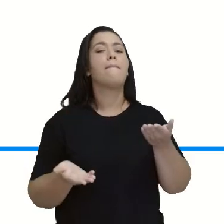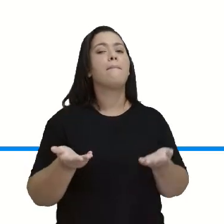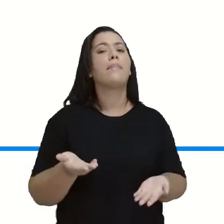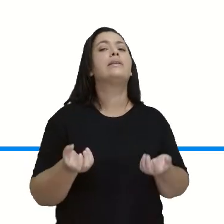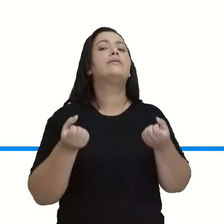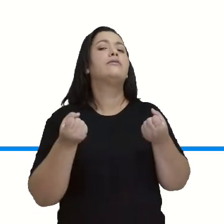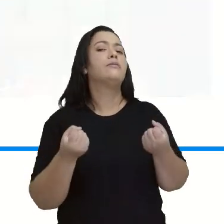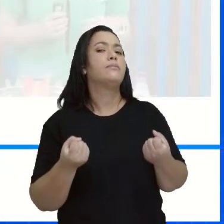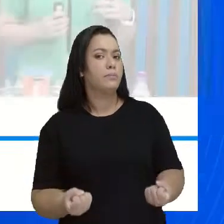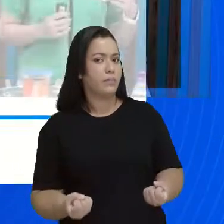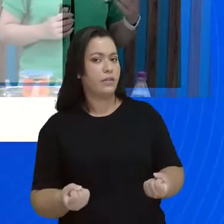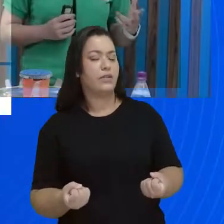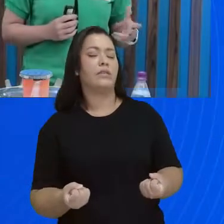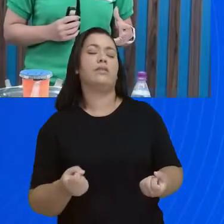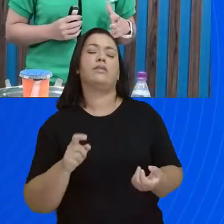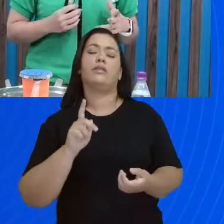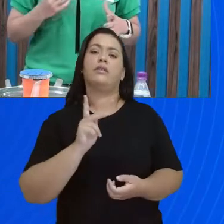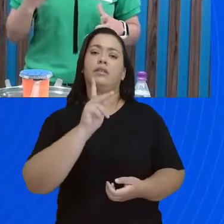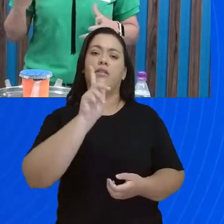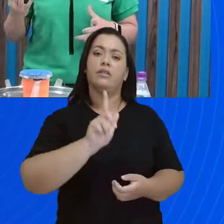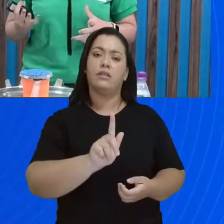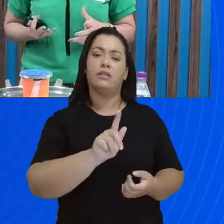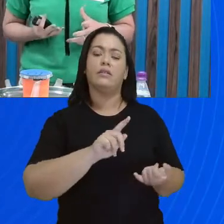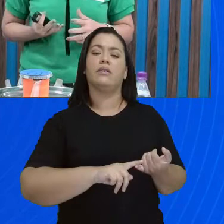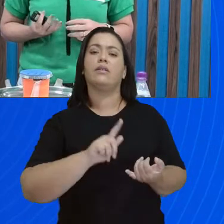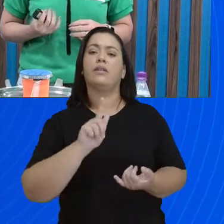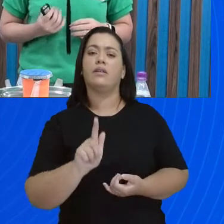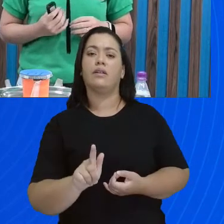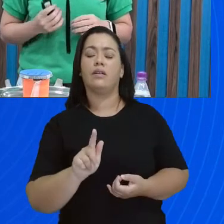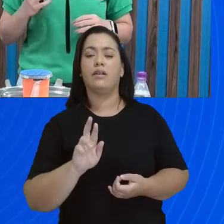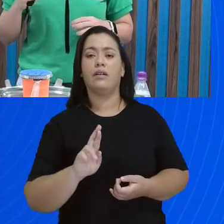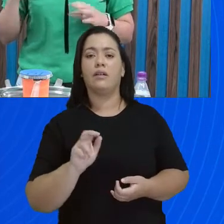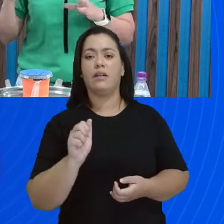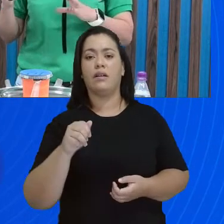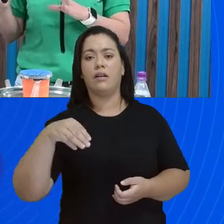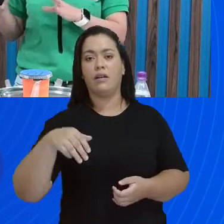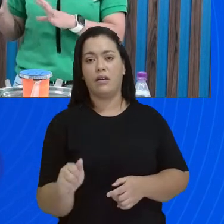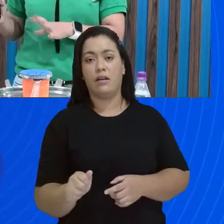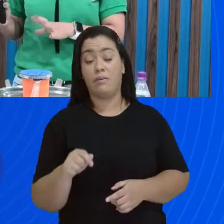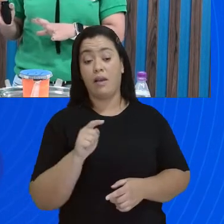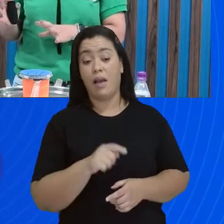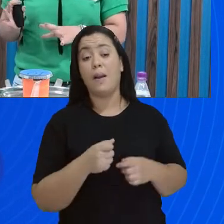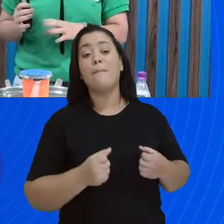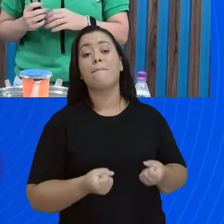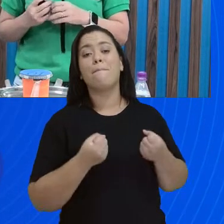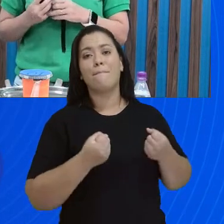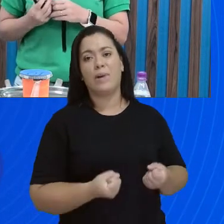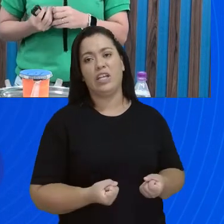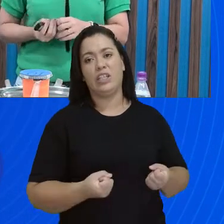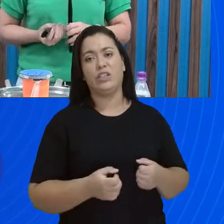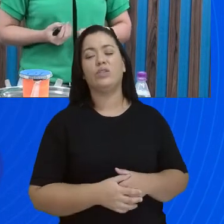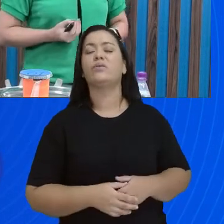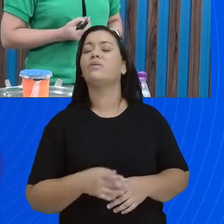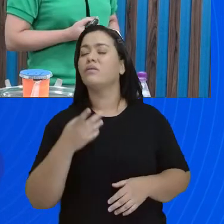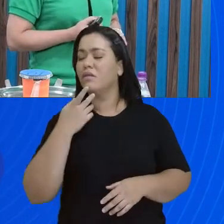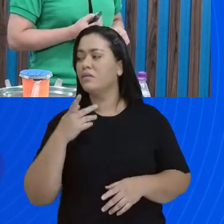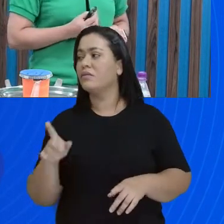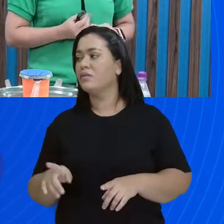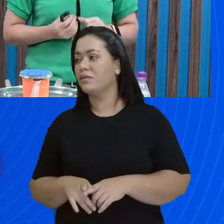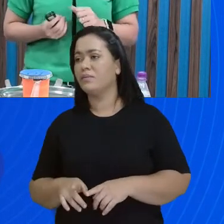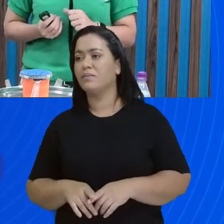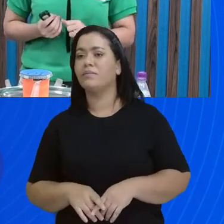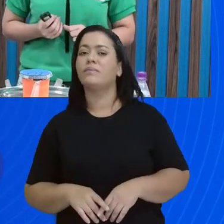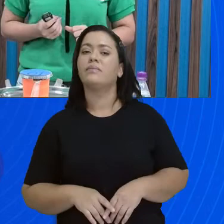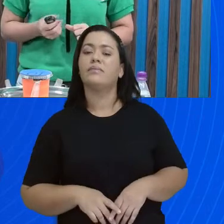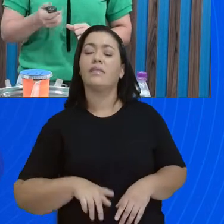gente está falando de quilograma, de grama, do quanto tem aquela massa, né? Chegou, professora. Chegou? Chegou sim.